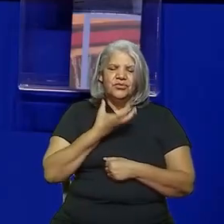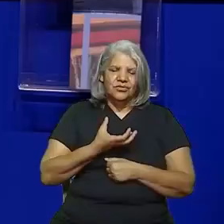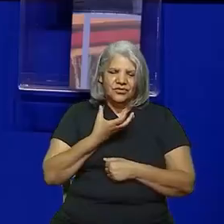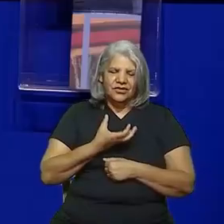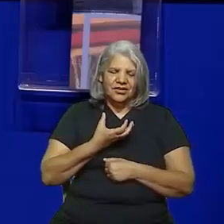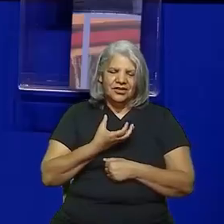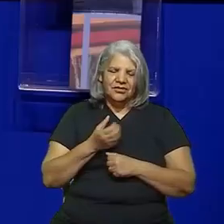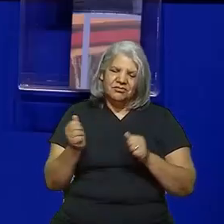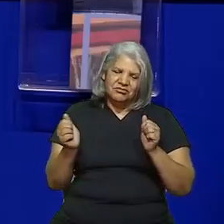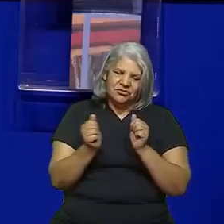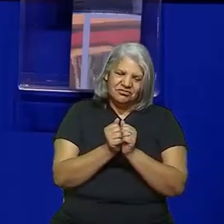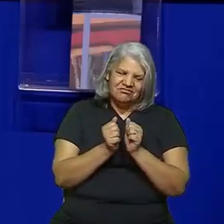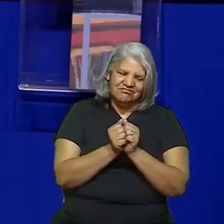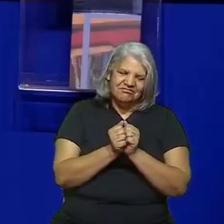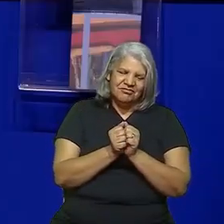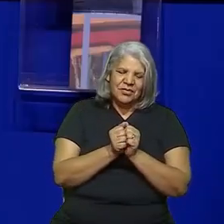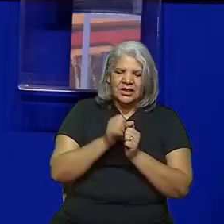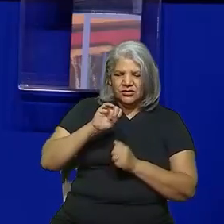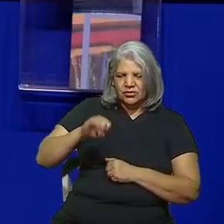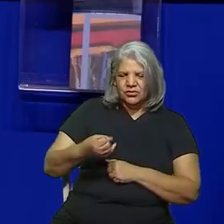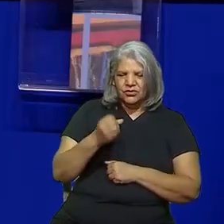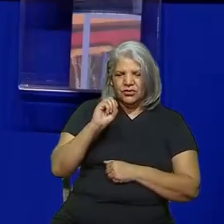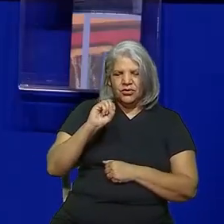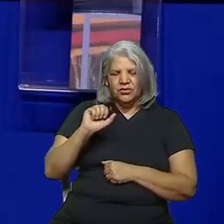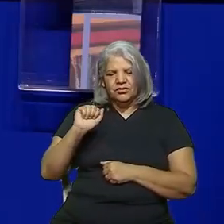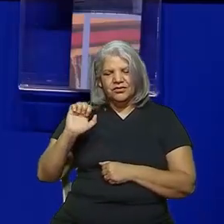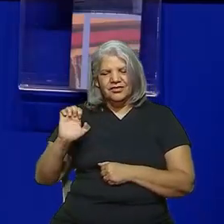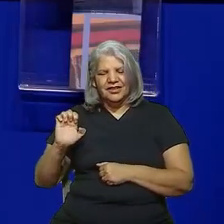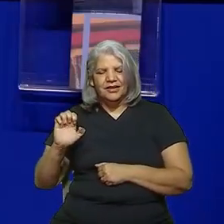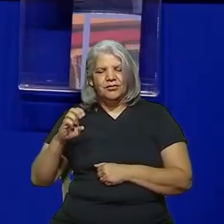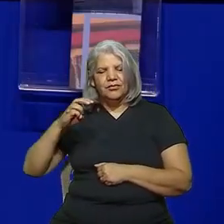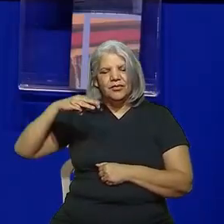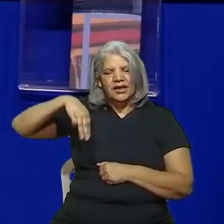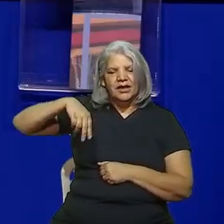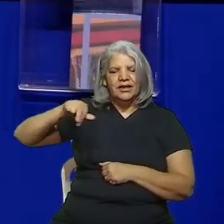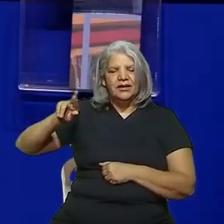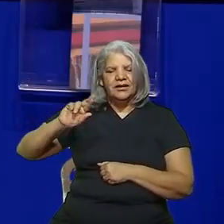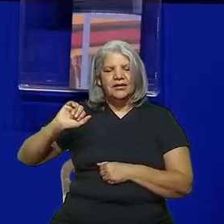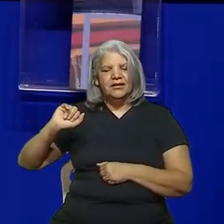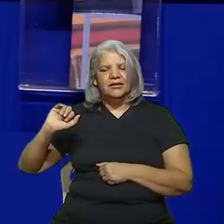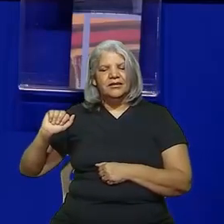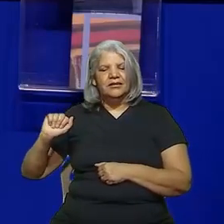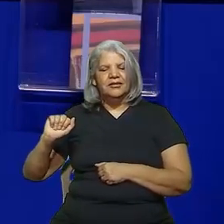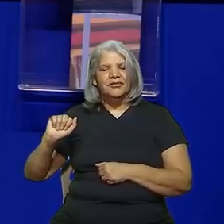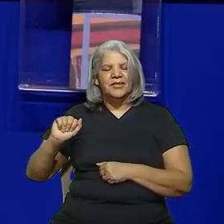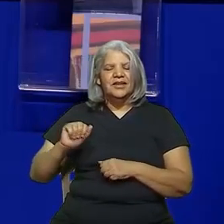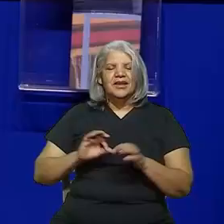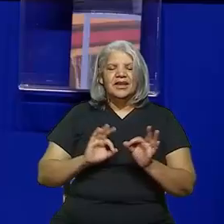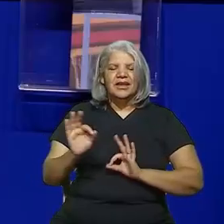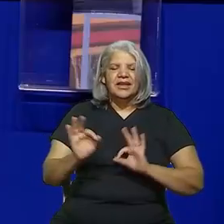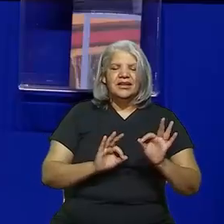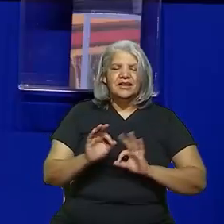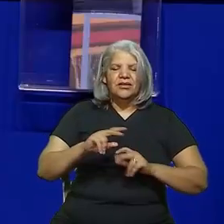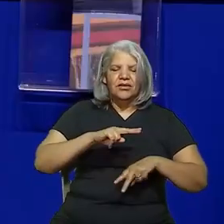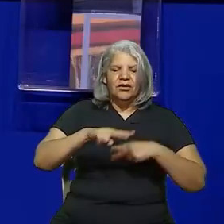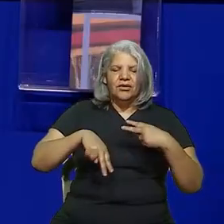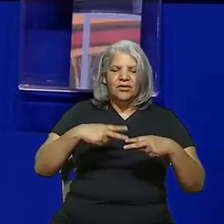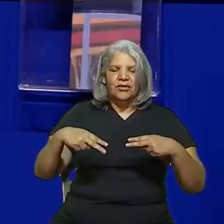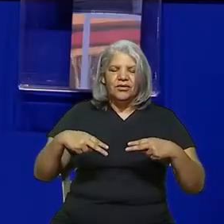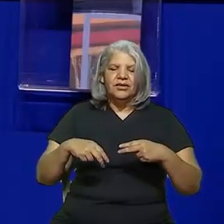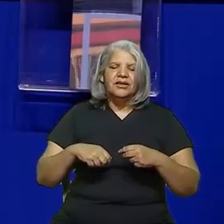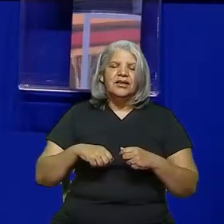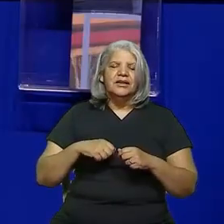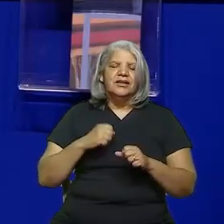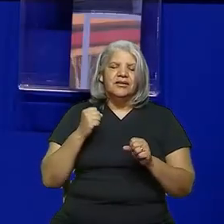avô José Maria, o Gegé, ele é que fazia os presentes para todos